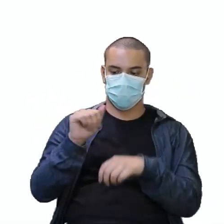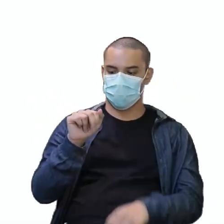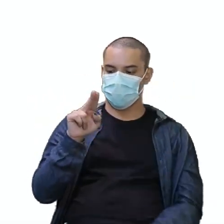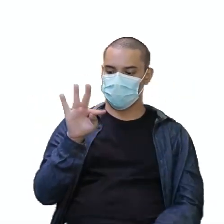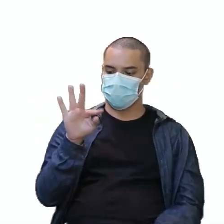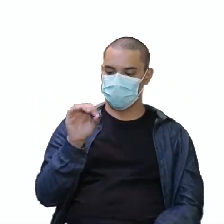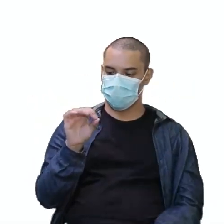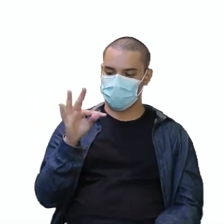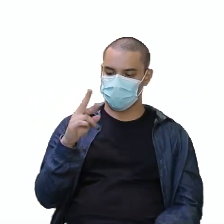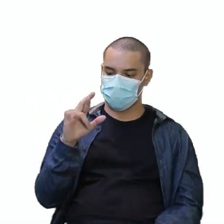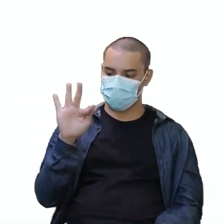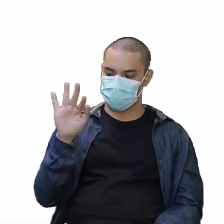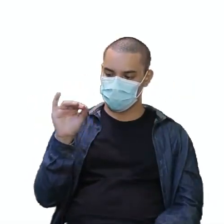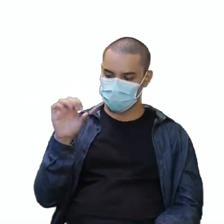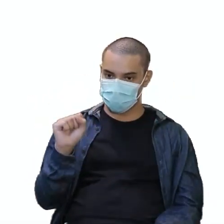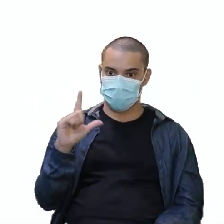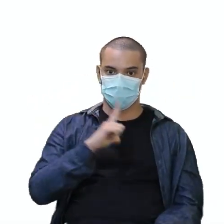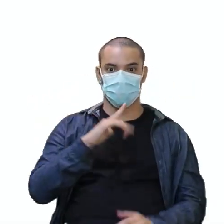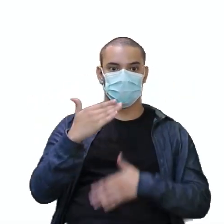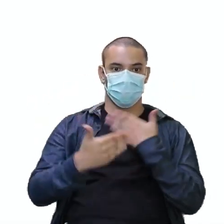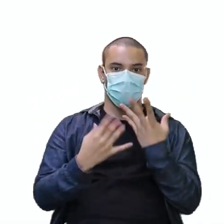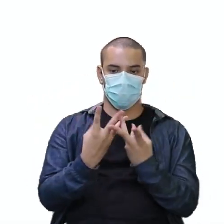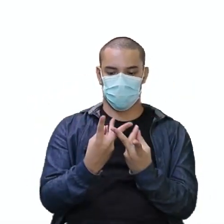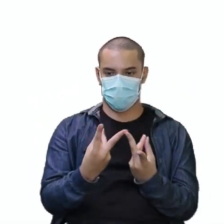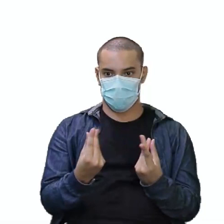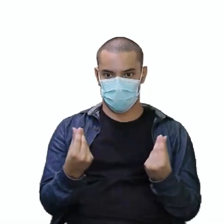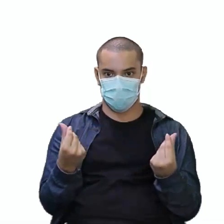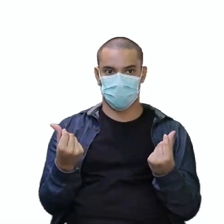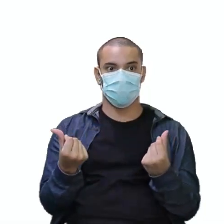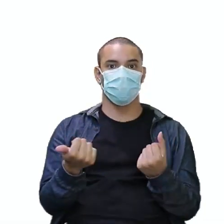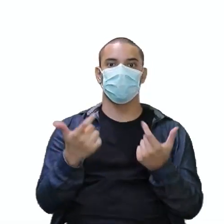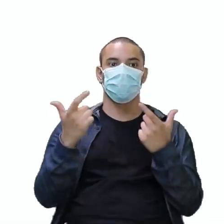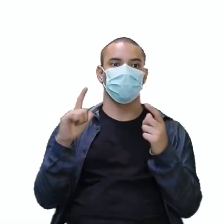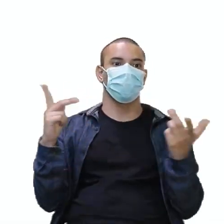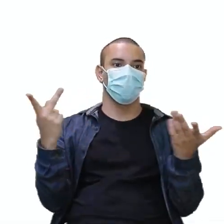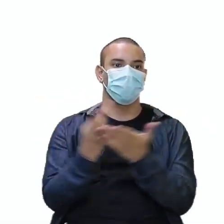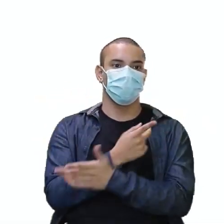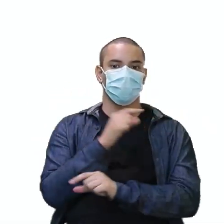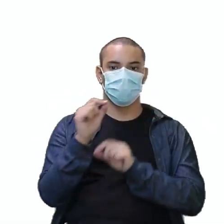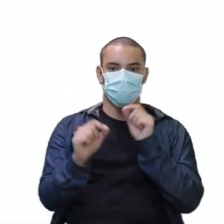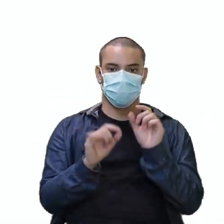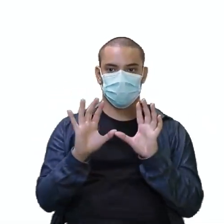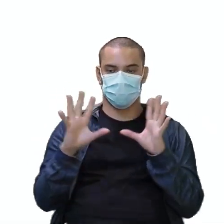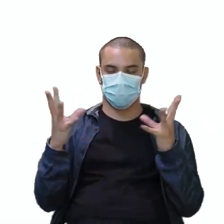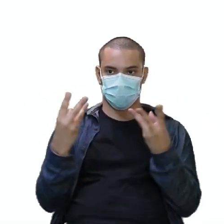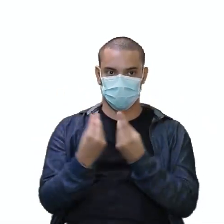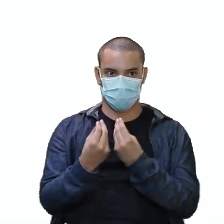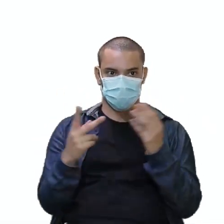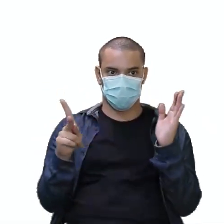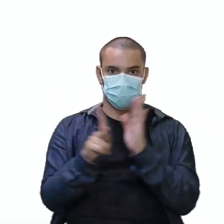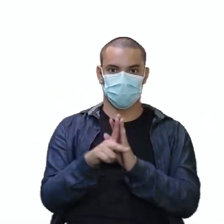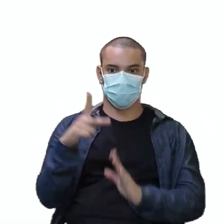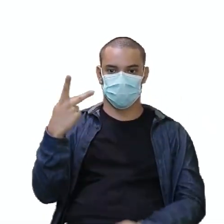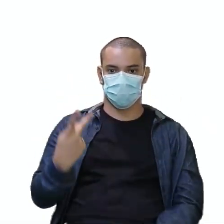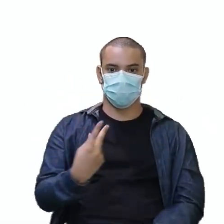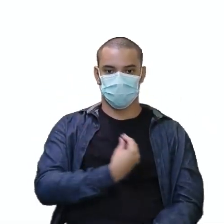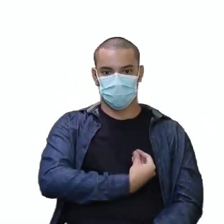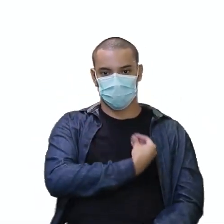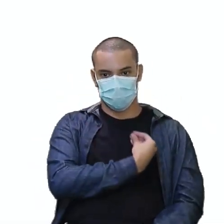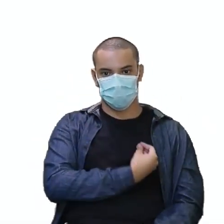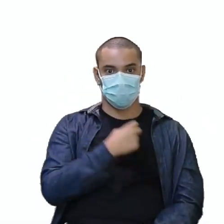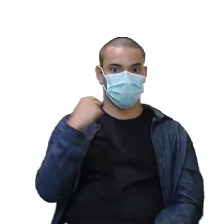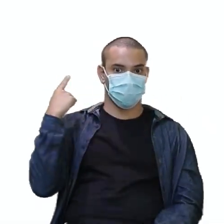autótrofos, que são os produtores, você vai ter o processo de decomposição, onde as substâncias orgânicas presentes